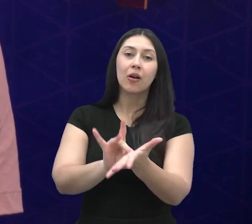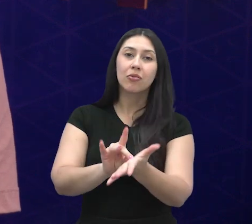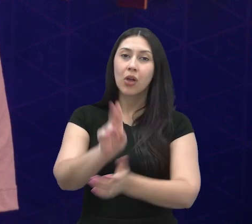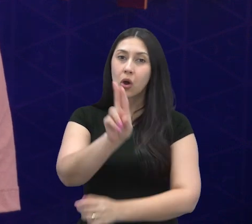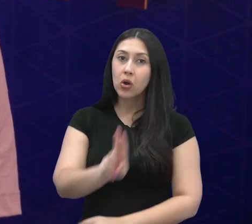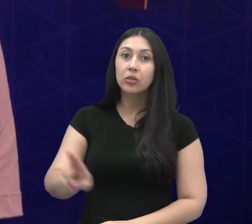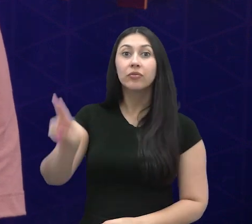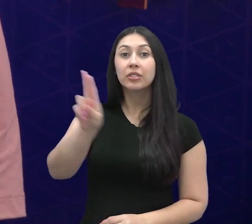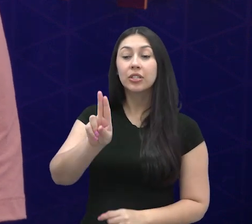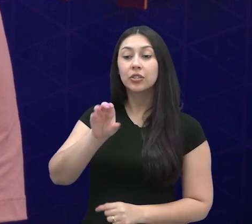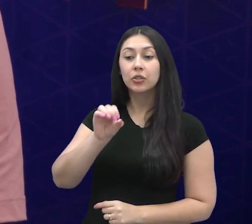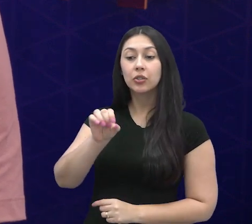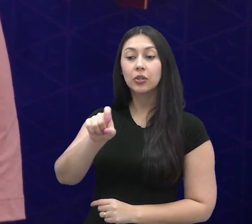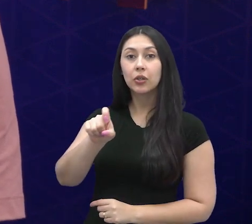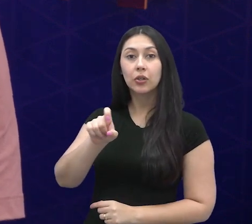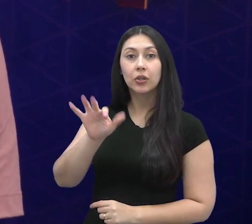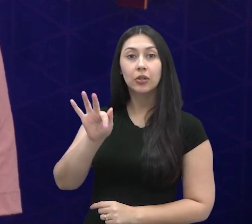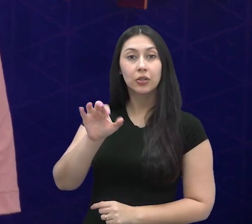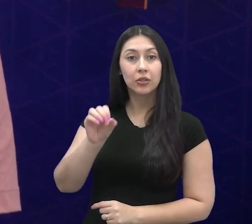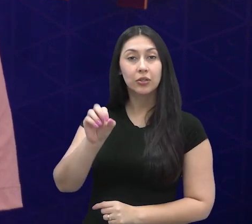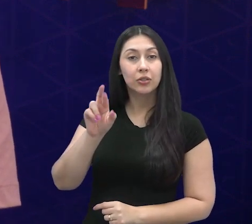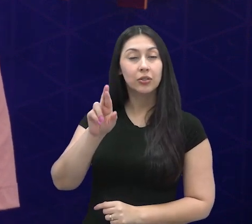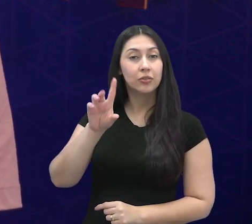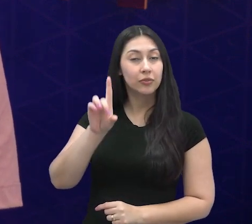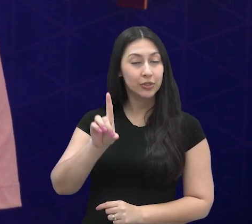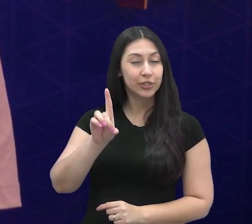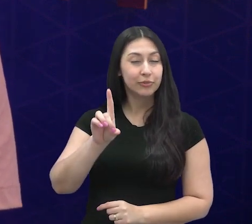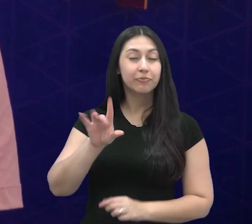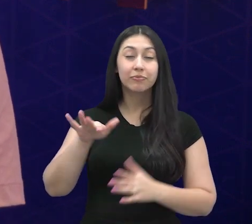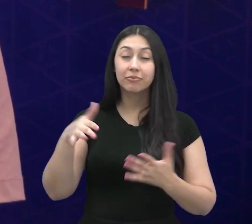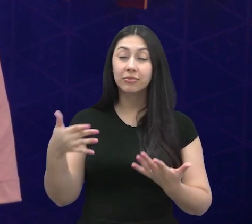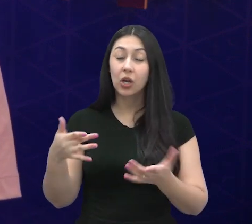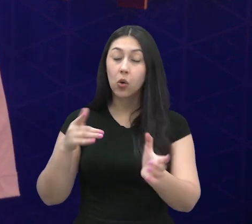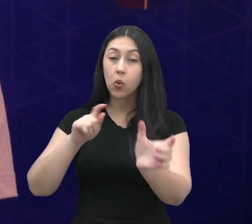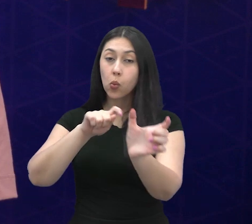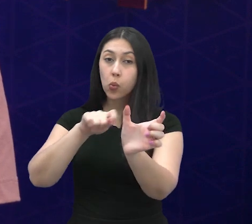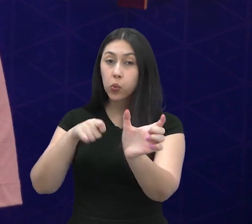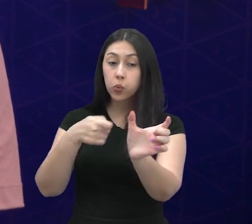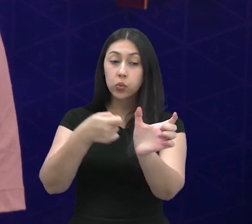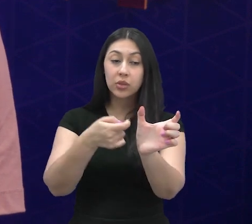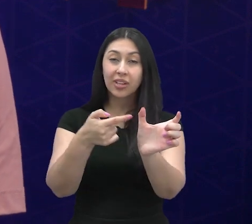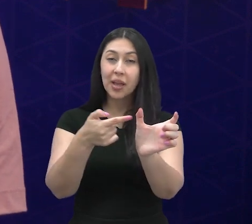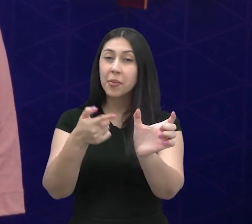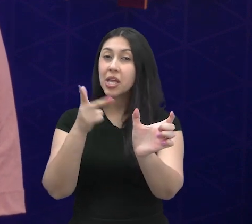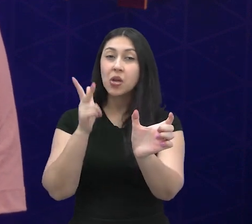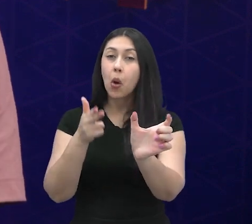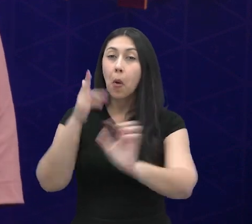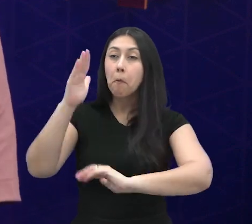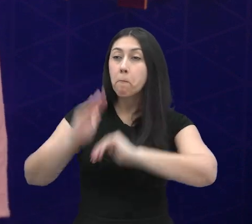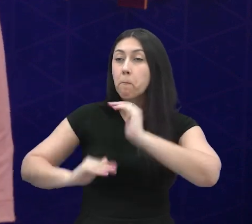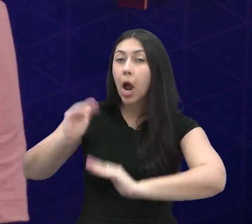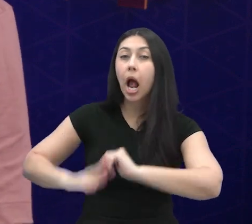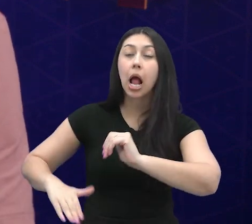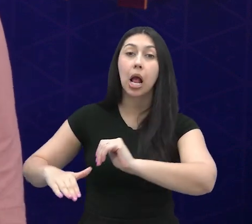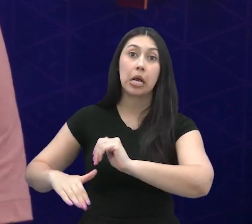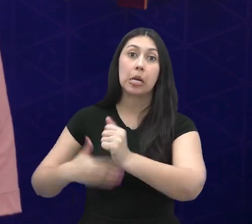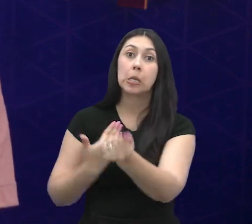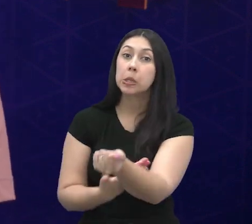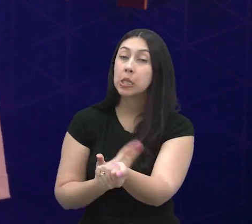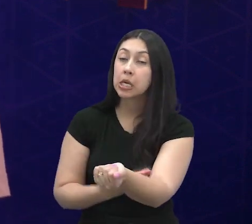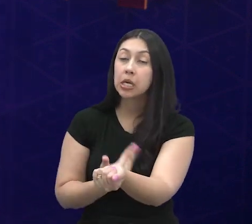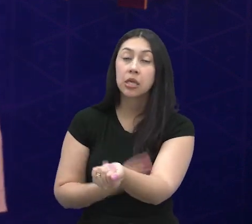de Oxford, né? Então, é um termo que é uma prática, um vício, um comportamento,